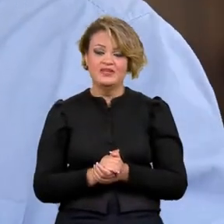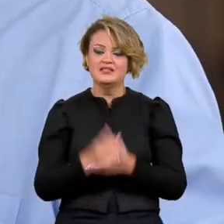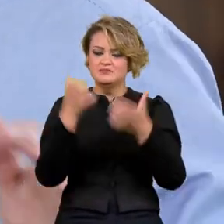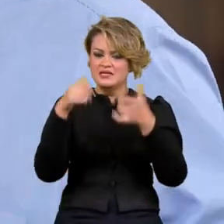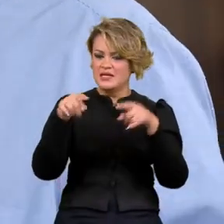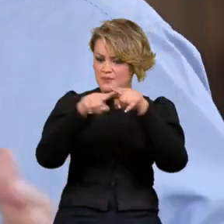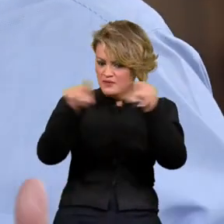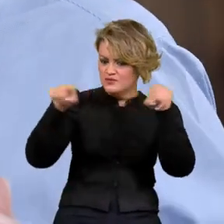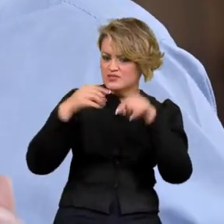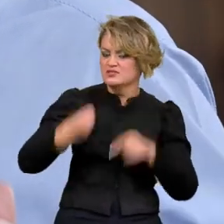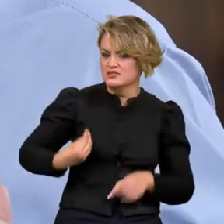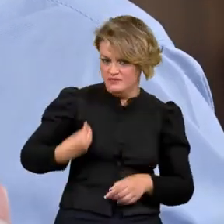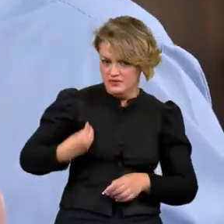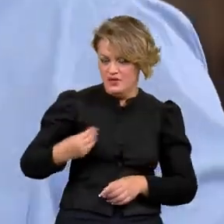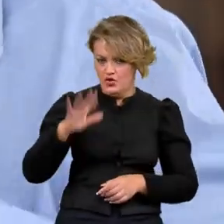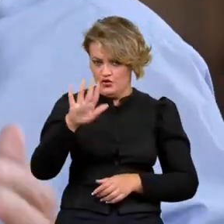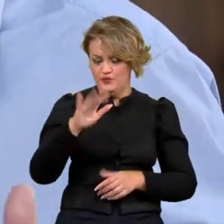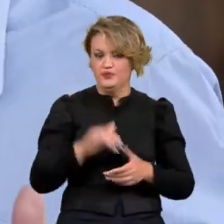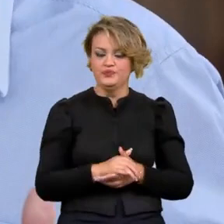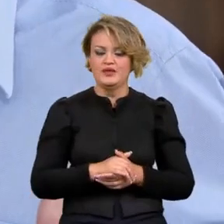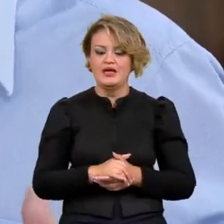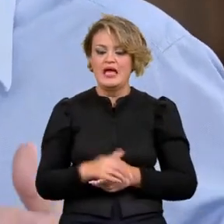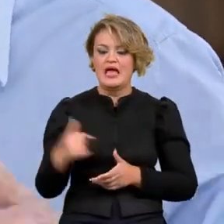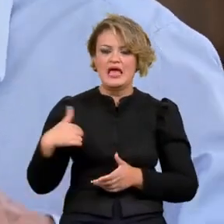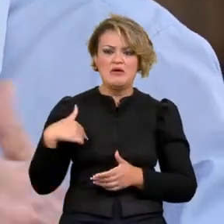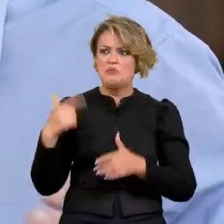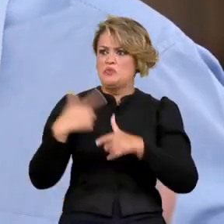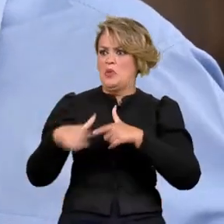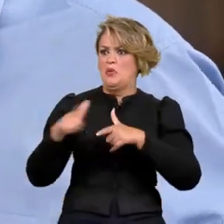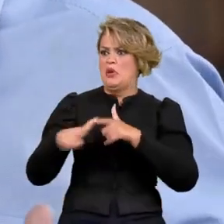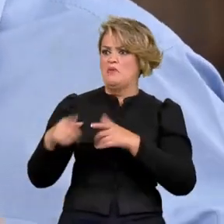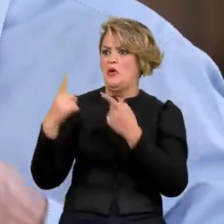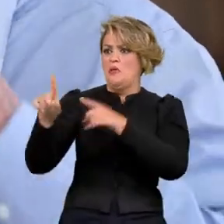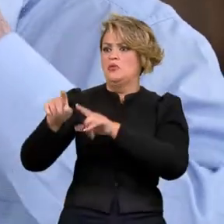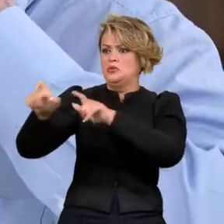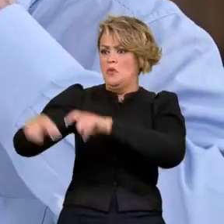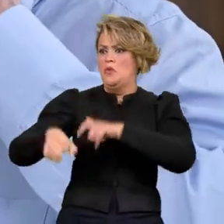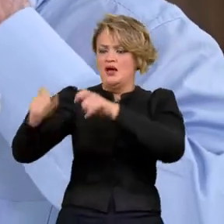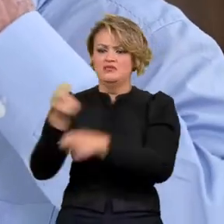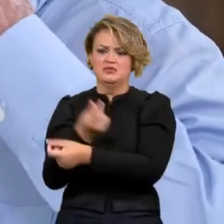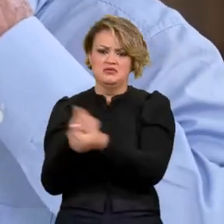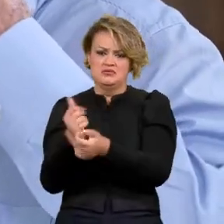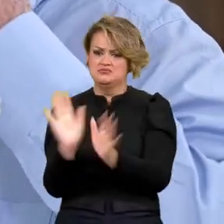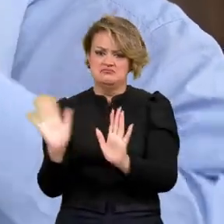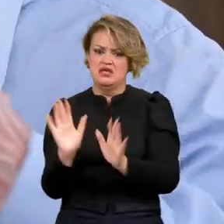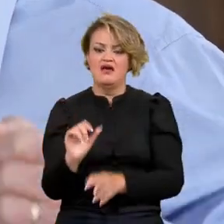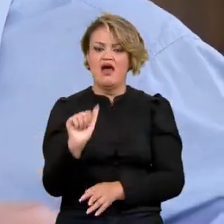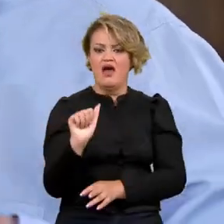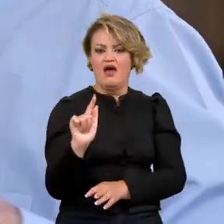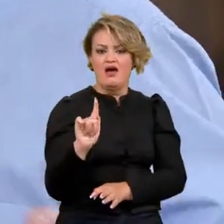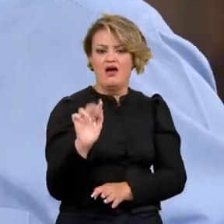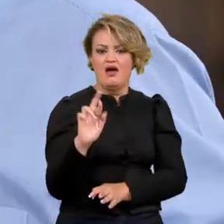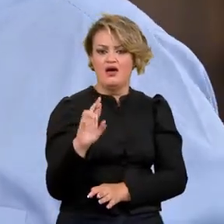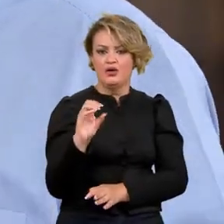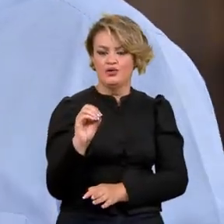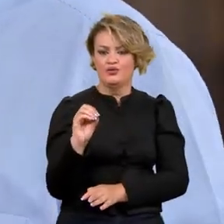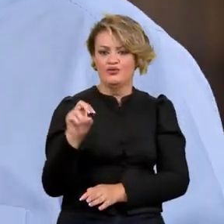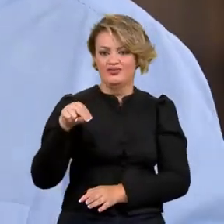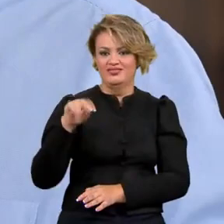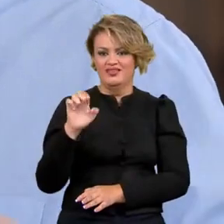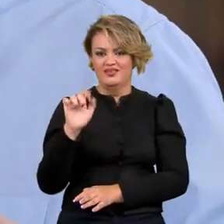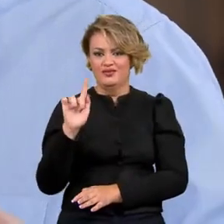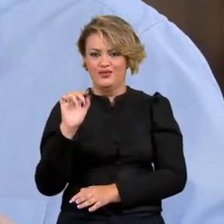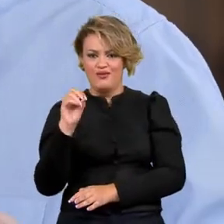eu nunca tive problema com aquele negócio eu nunca tive problema eu vou vender 8 anos nesse país Ele sabe tudo que nós fizemos por eles